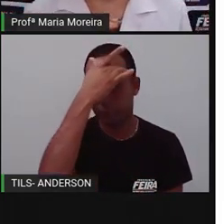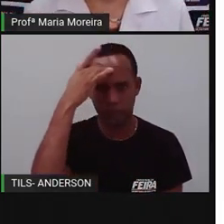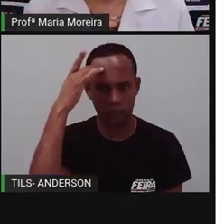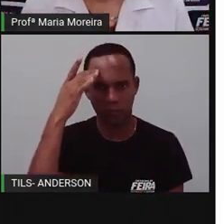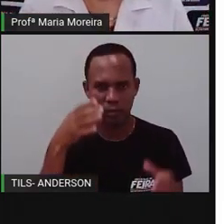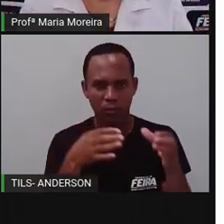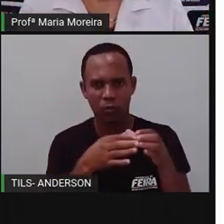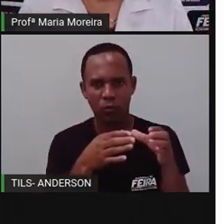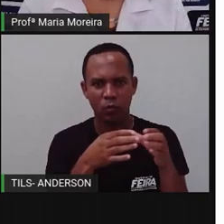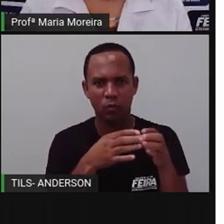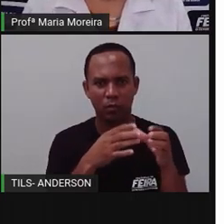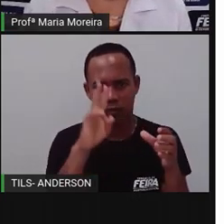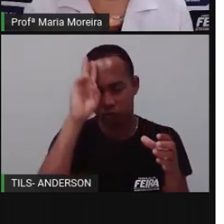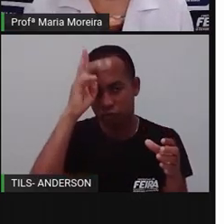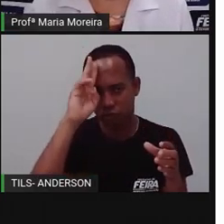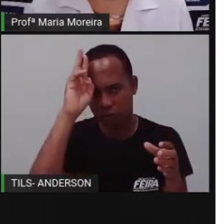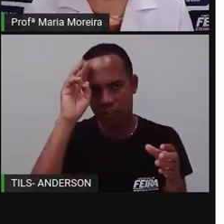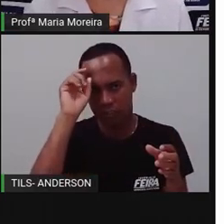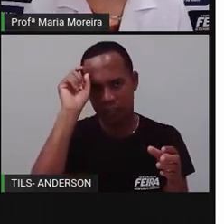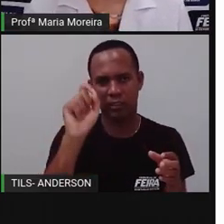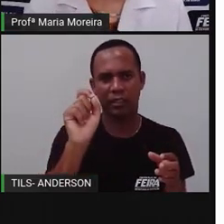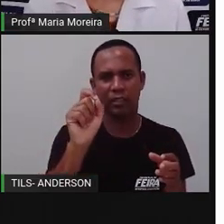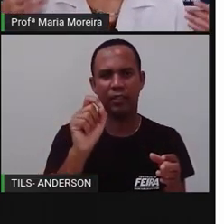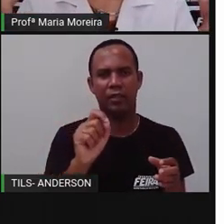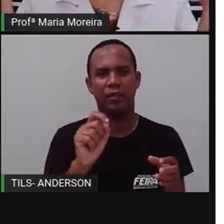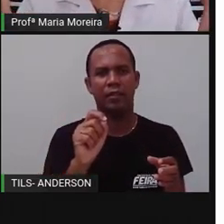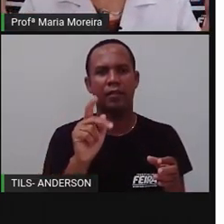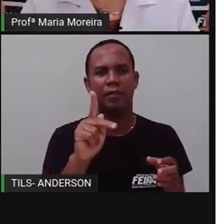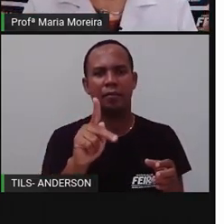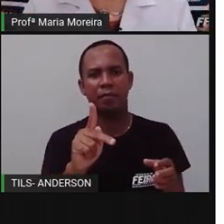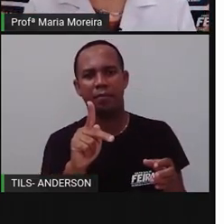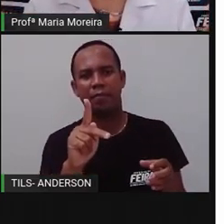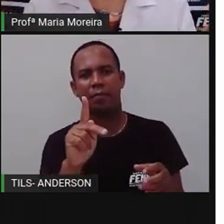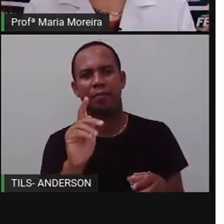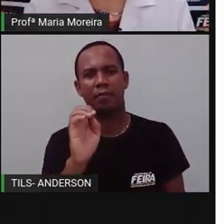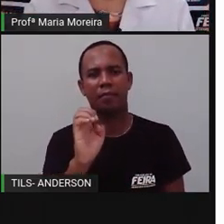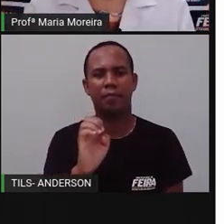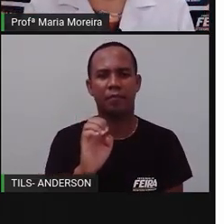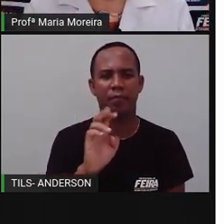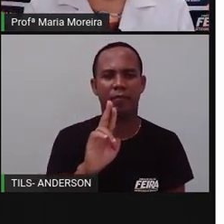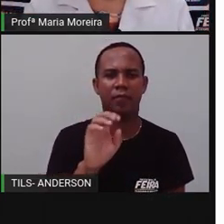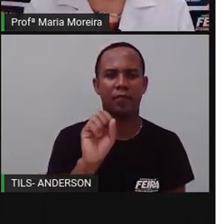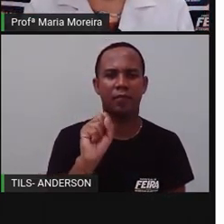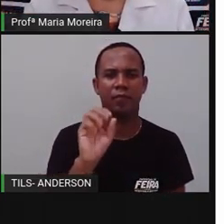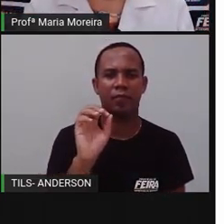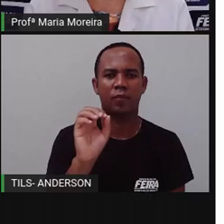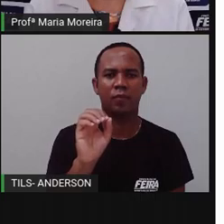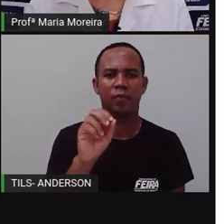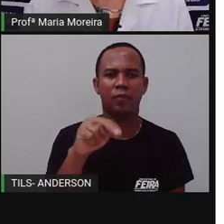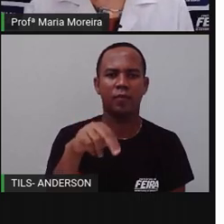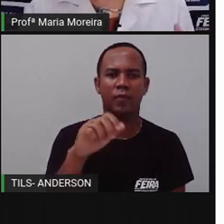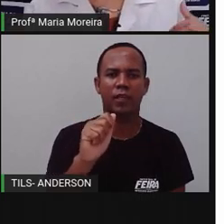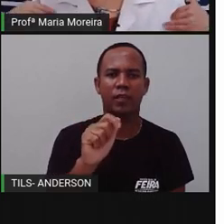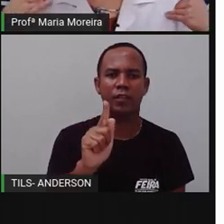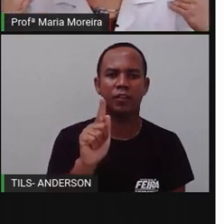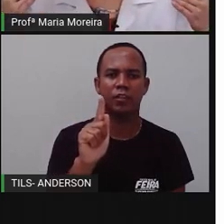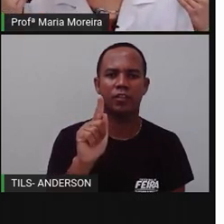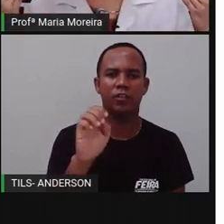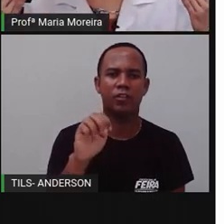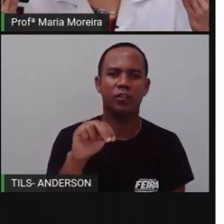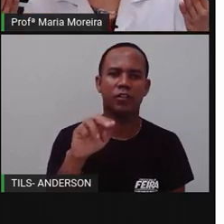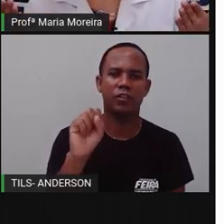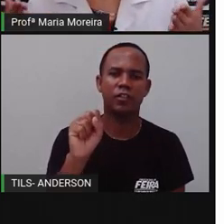uma história, ela tem algumas coisas que a gente precisa saber. A gente tem o título da história que a Pró falou lá no início, não é isso? E a gente vai ter o